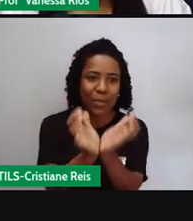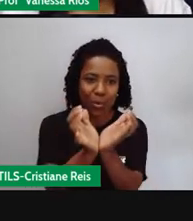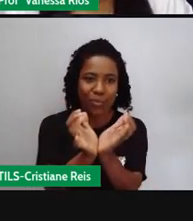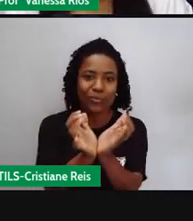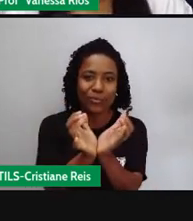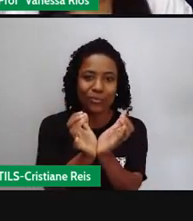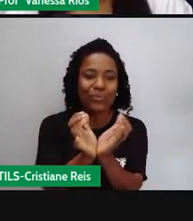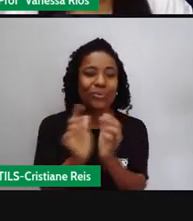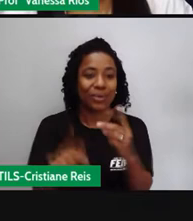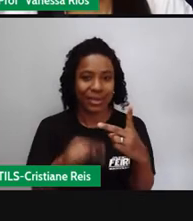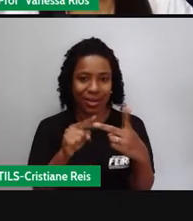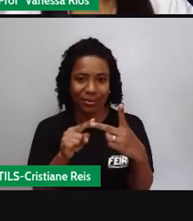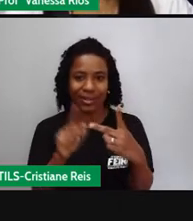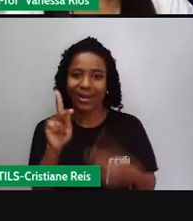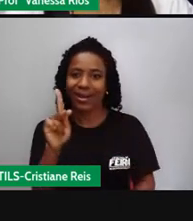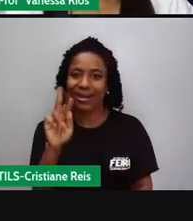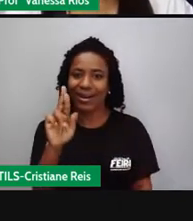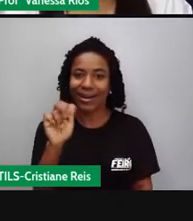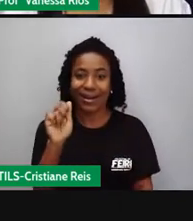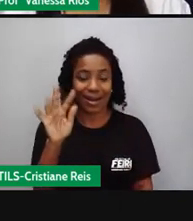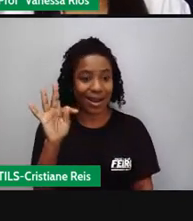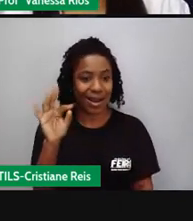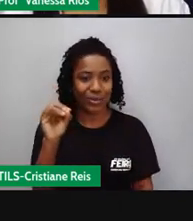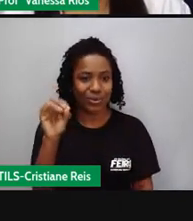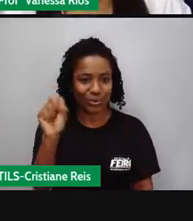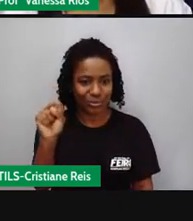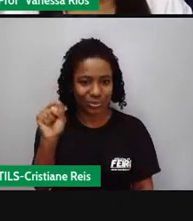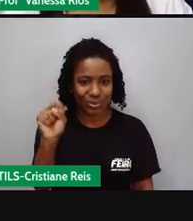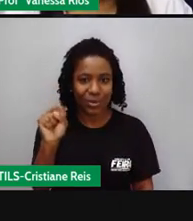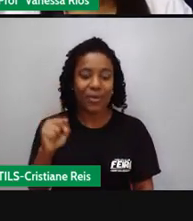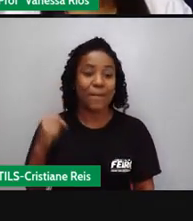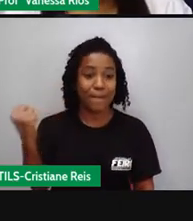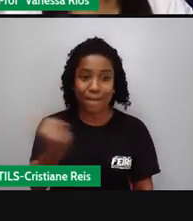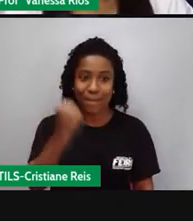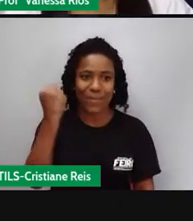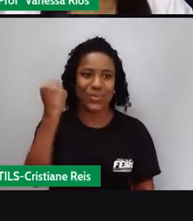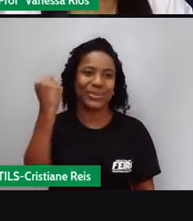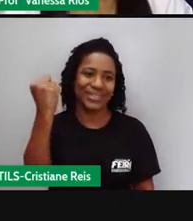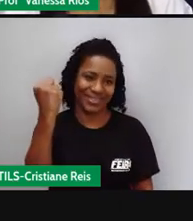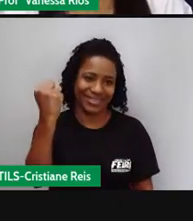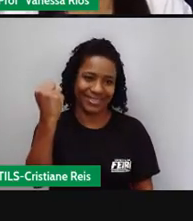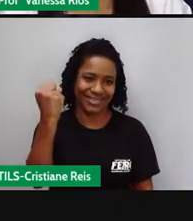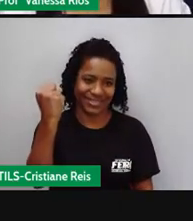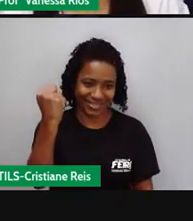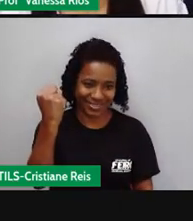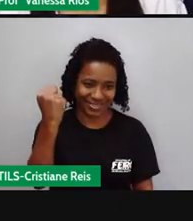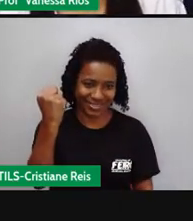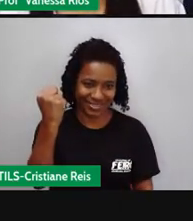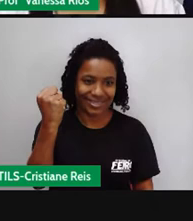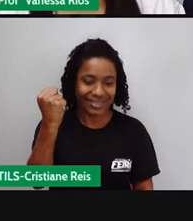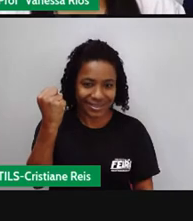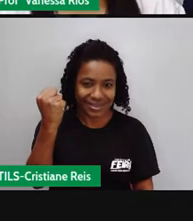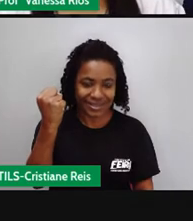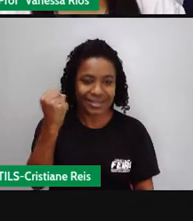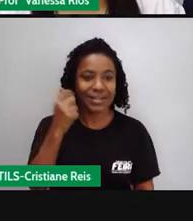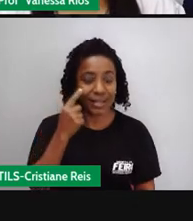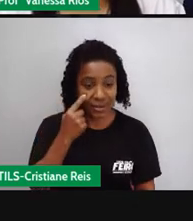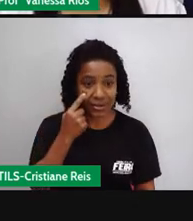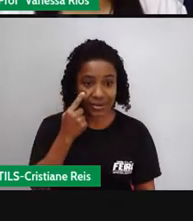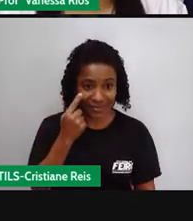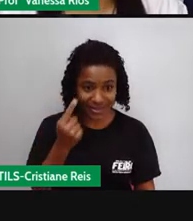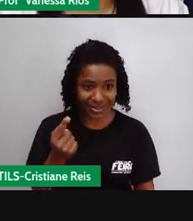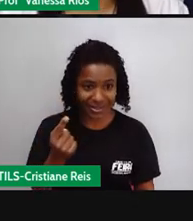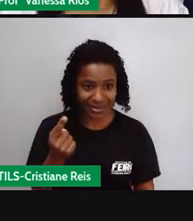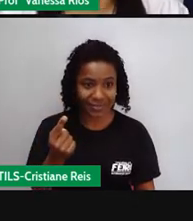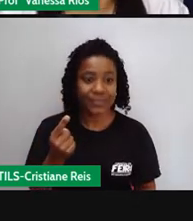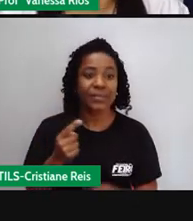povo. E no caso aí, cracia vem de kratos, que significa poder. Então,